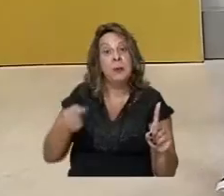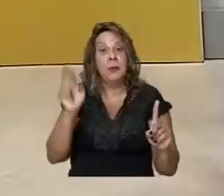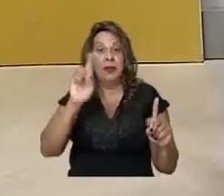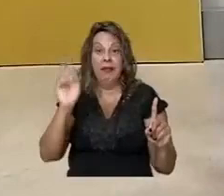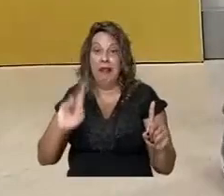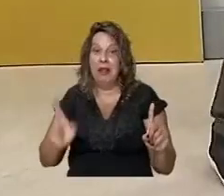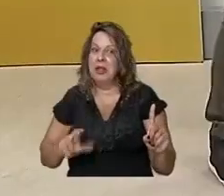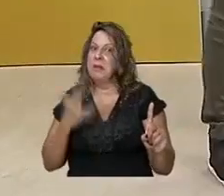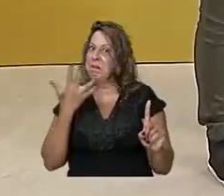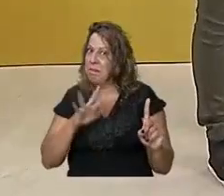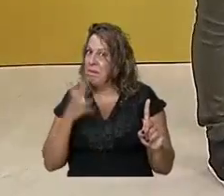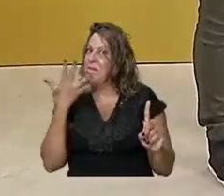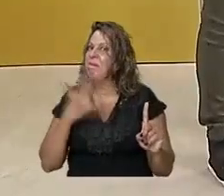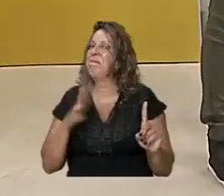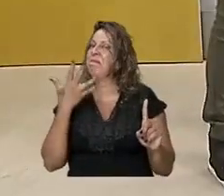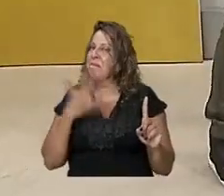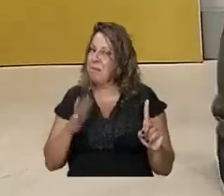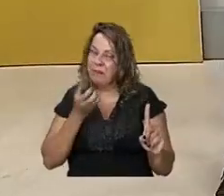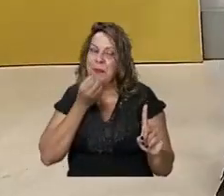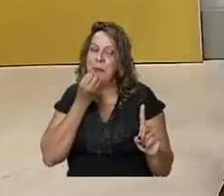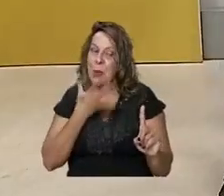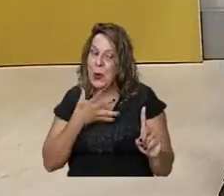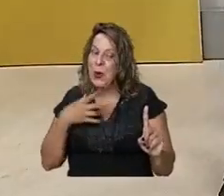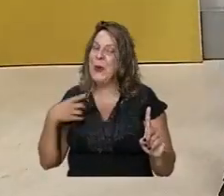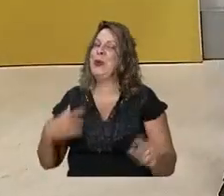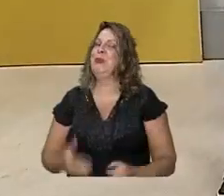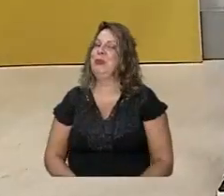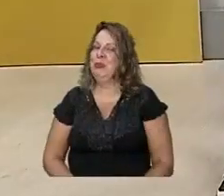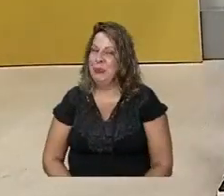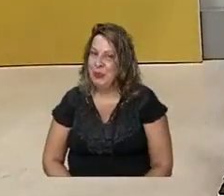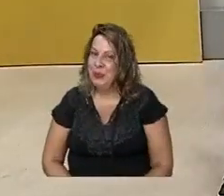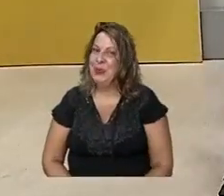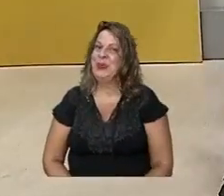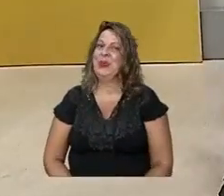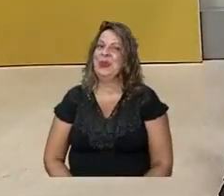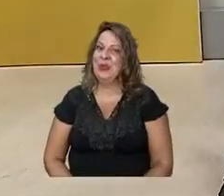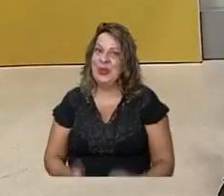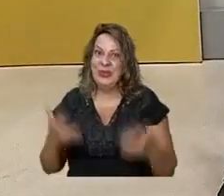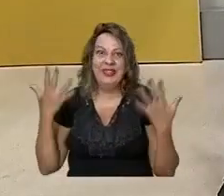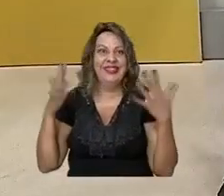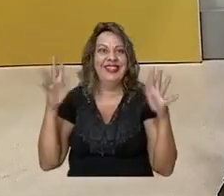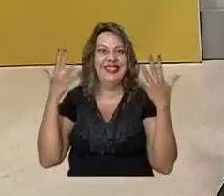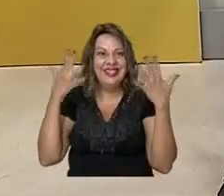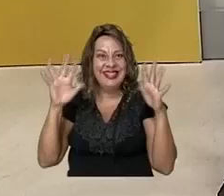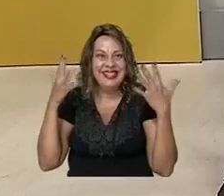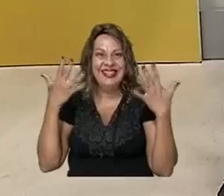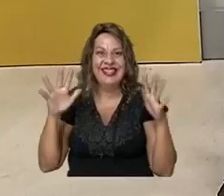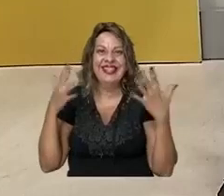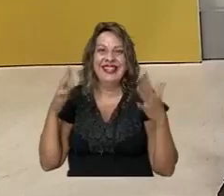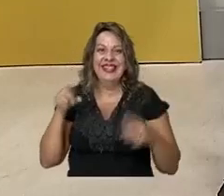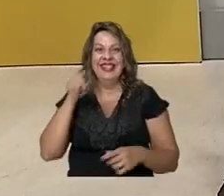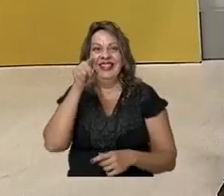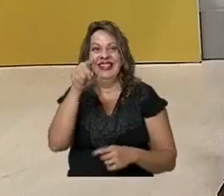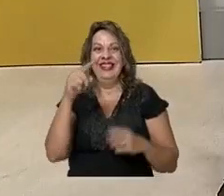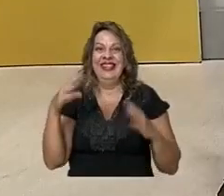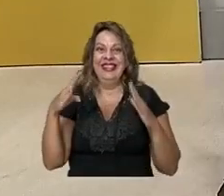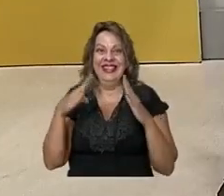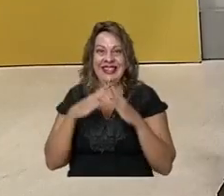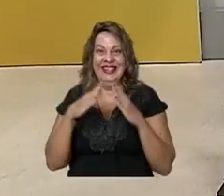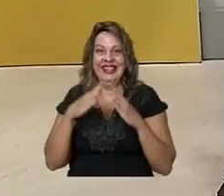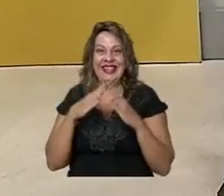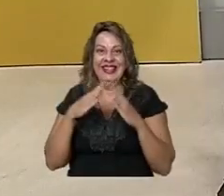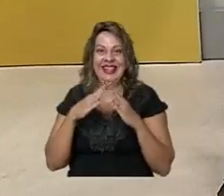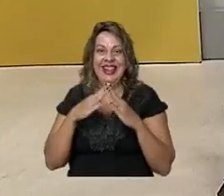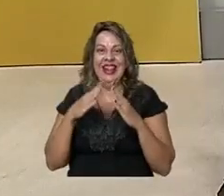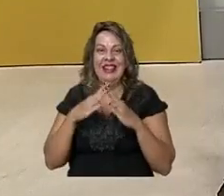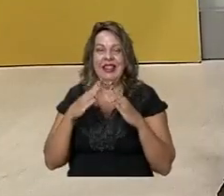R$5.000. Muito bom, né? Muito bom mesmo, viu? Parabéns, ó. E você de casa que está aí, de